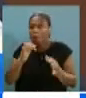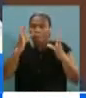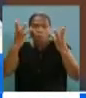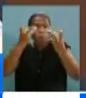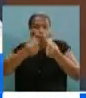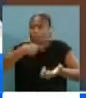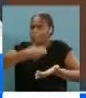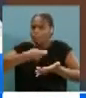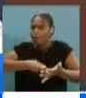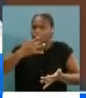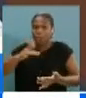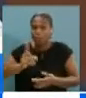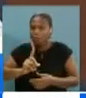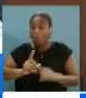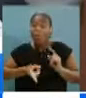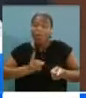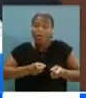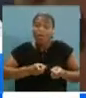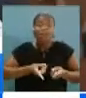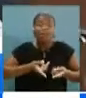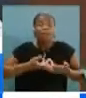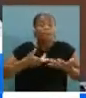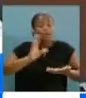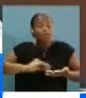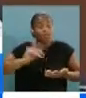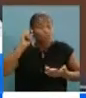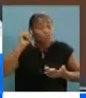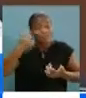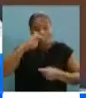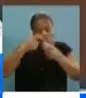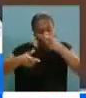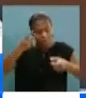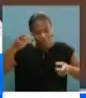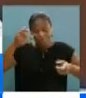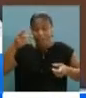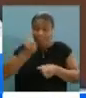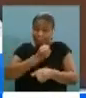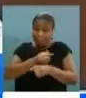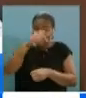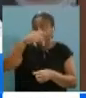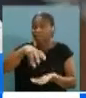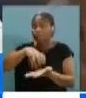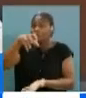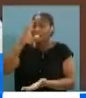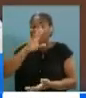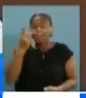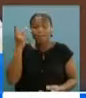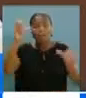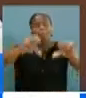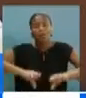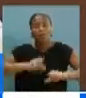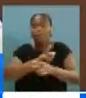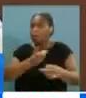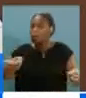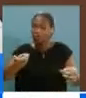investimentos estrangeiros, o que conta são os cabo-verdianos que estão a trabalhar nesses empreendimentos. Se eles estão a viver mal,